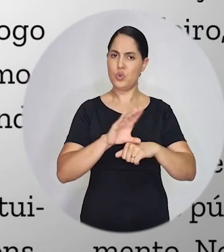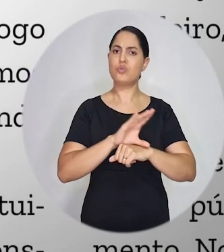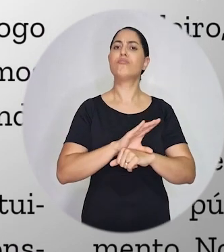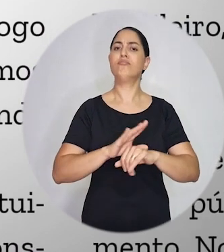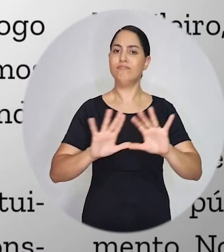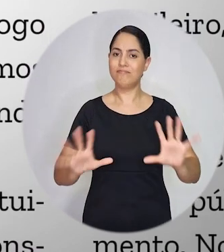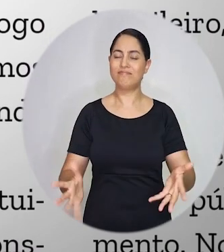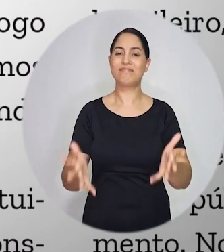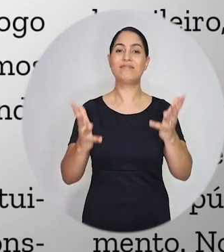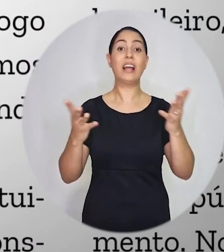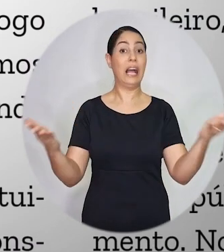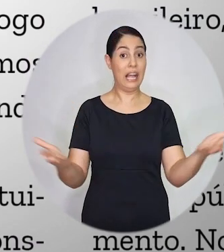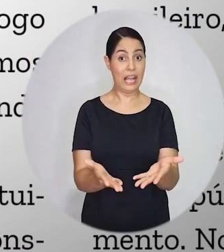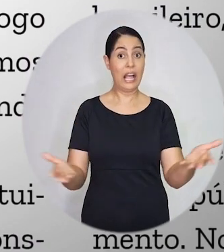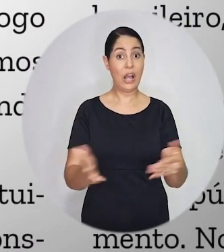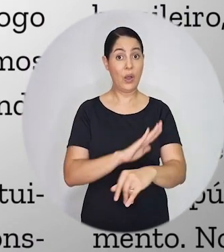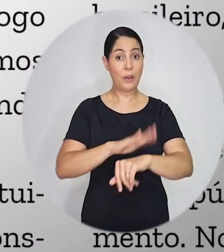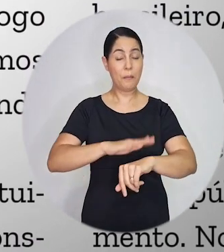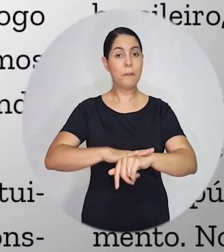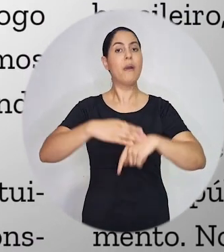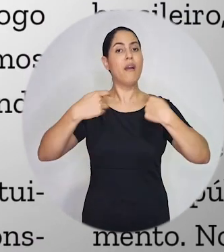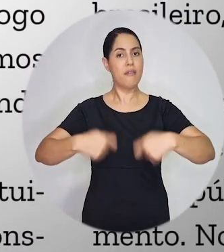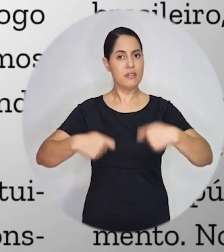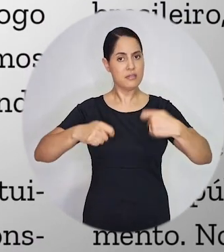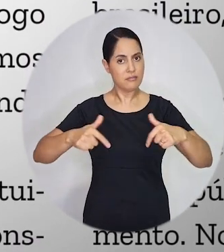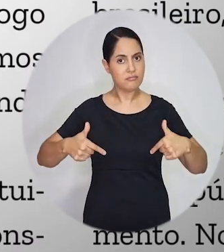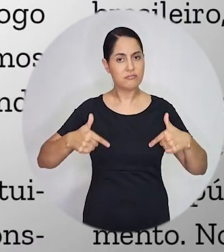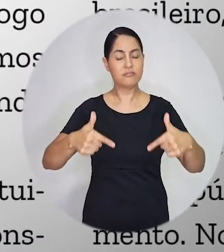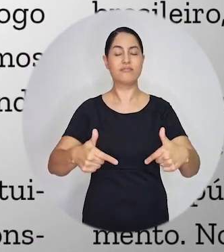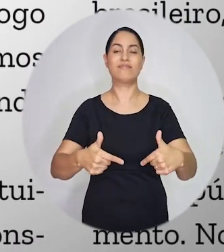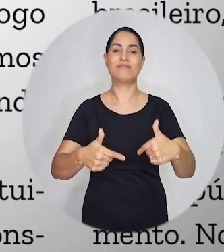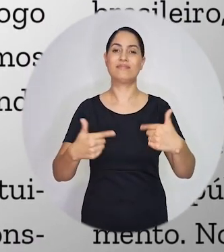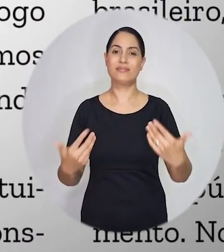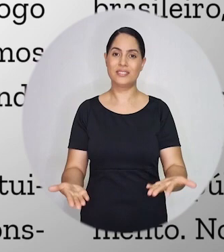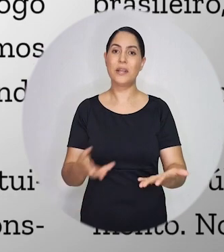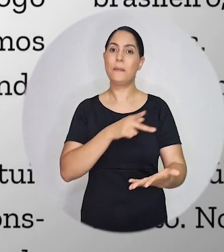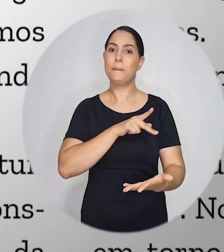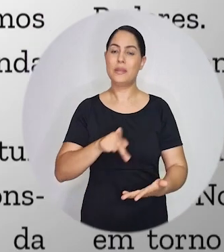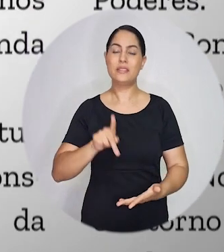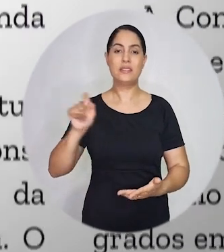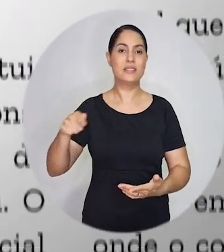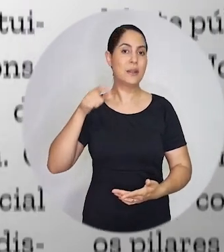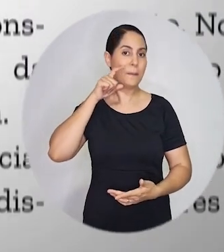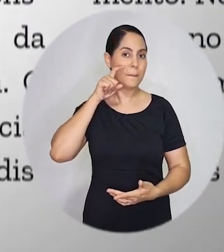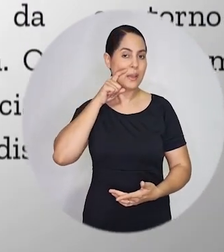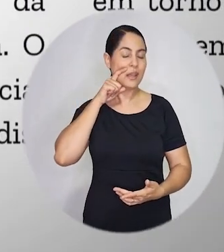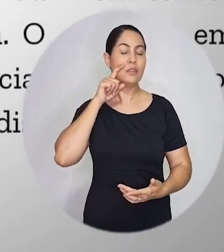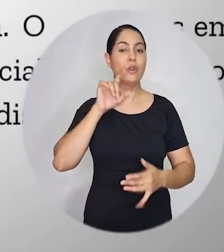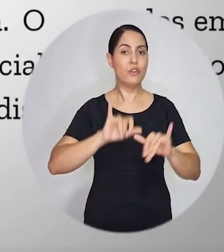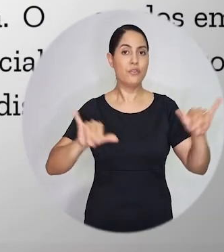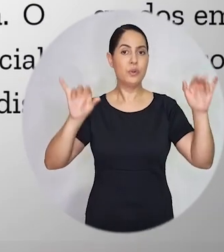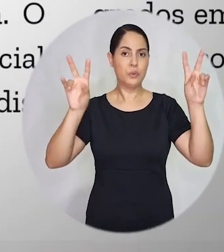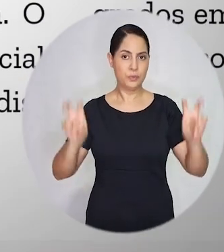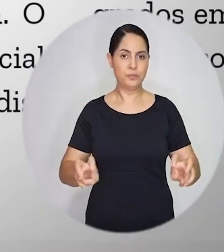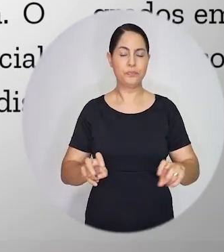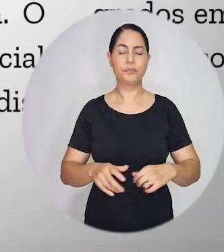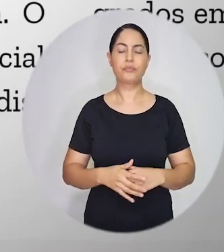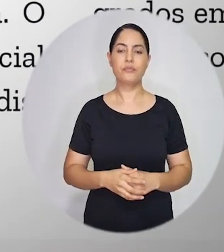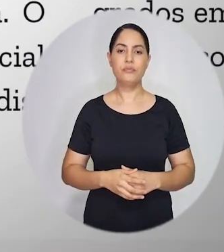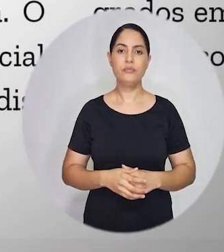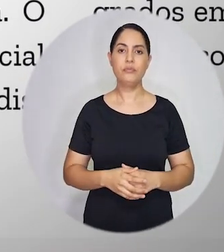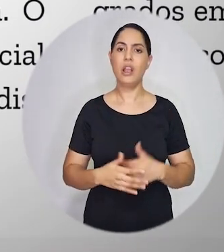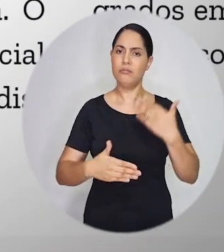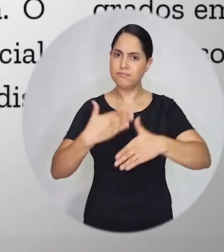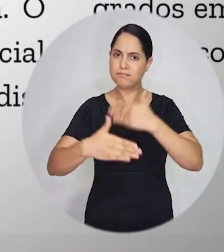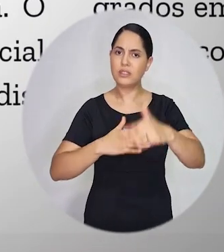dá ânimo ao texto constitucional e se faz agora ainda mais necessário. Por fim, o presidente do Conselho Federal conclui: imbuída